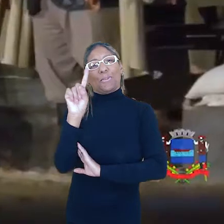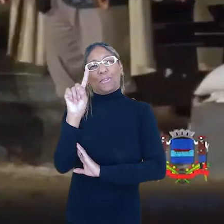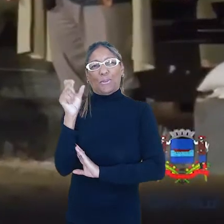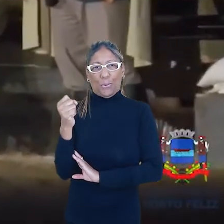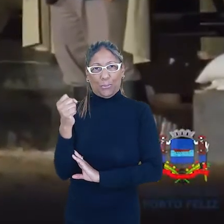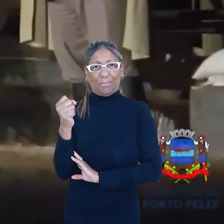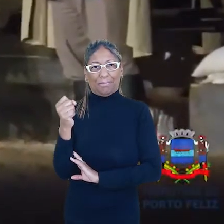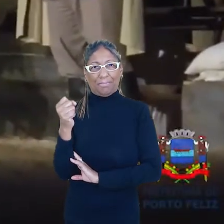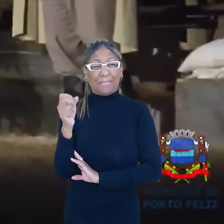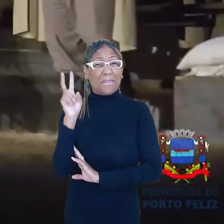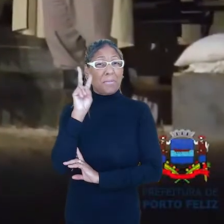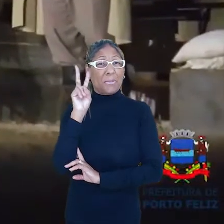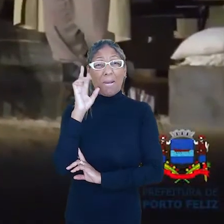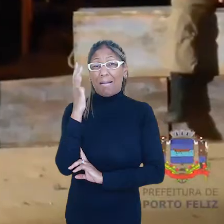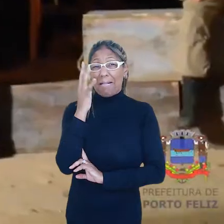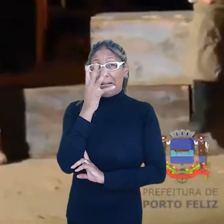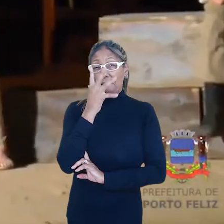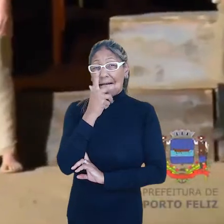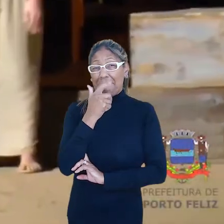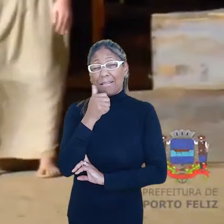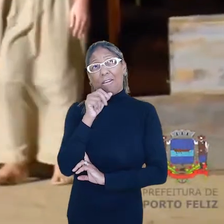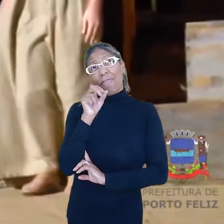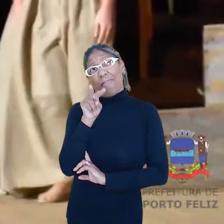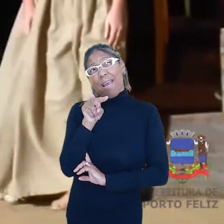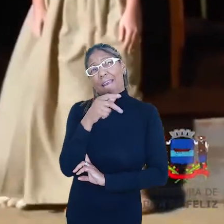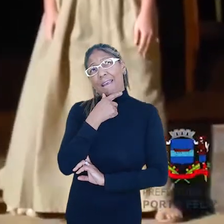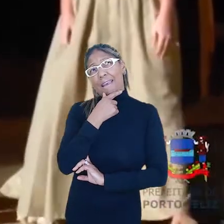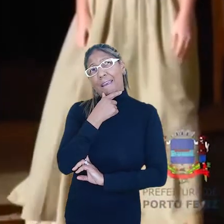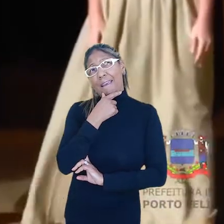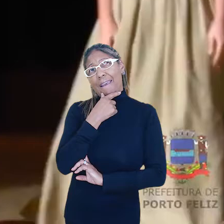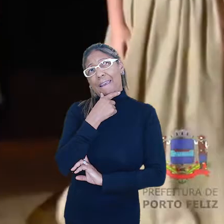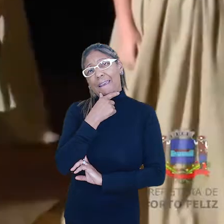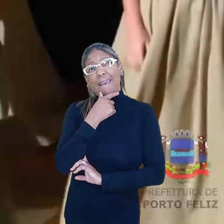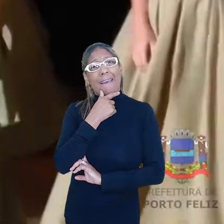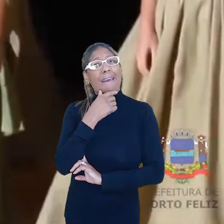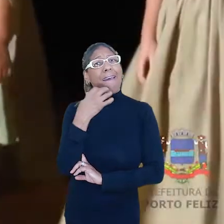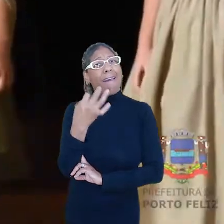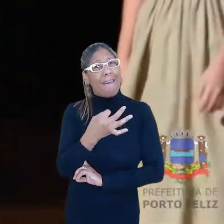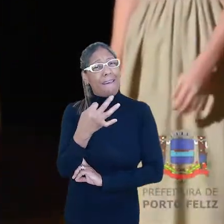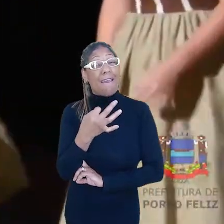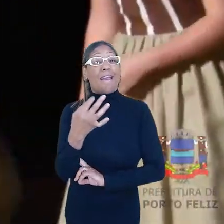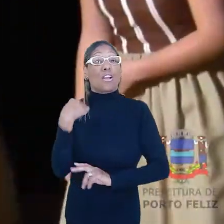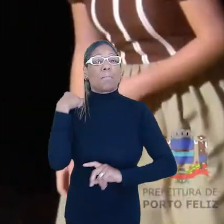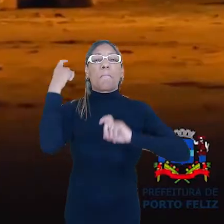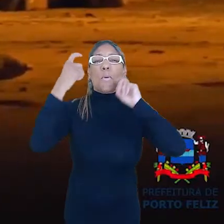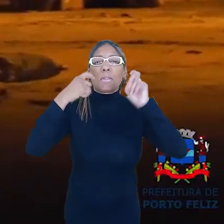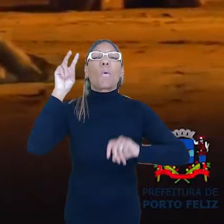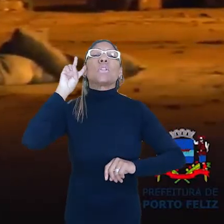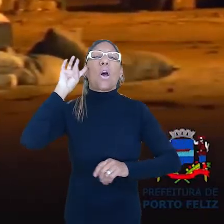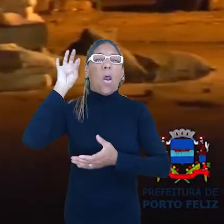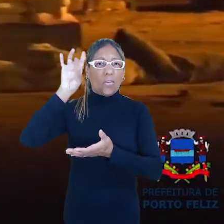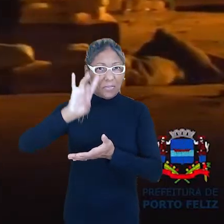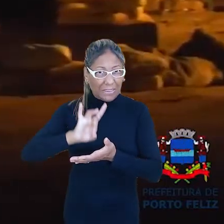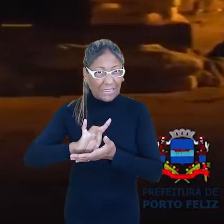outras pessoas de indígenas. Ela não é uma história linda, bonita, que você senta lá para assistir e achar lindo, maravilhoso. Então a nossa preocupação é essa,